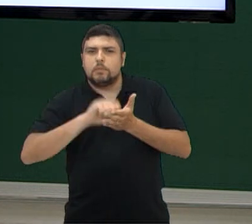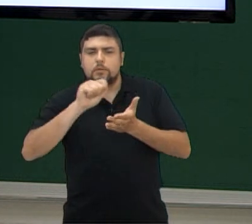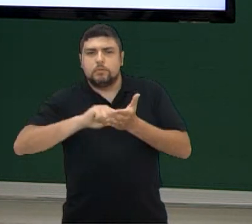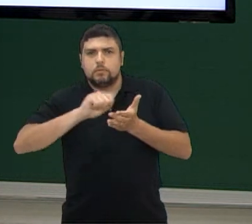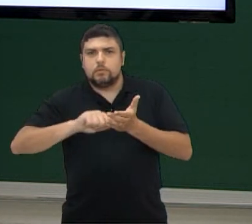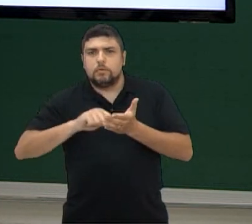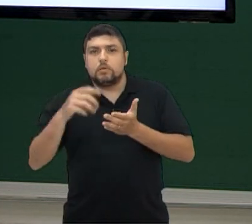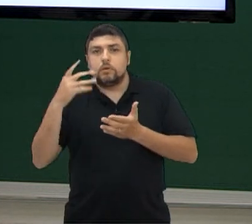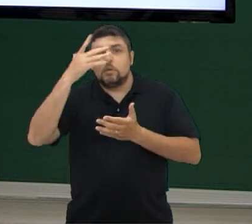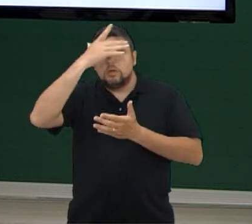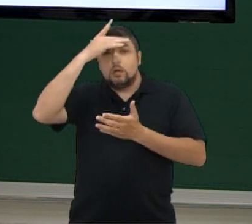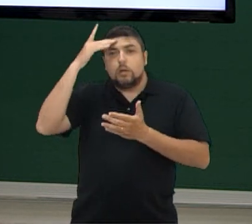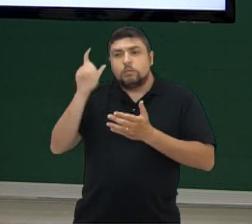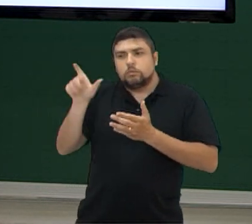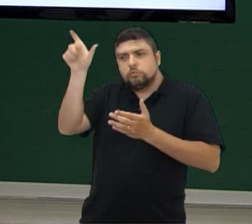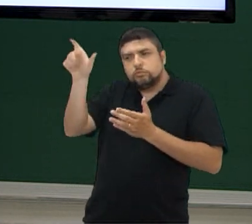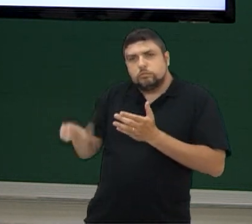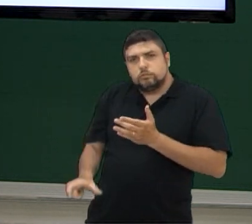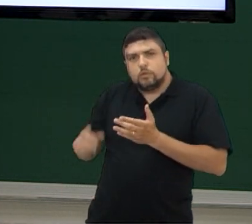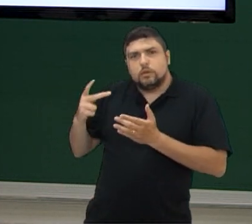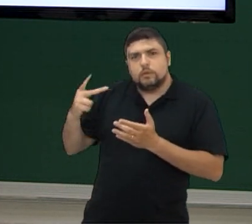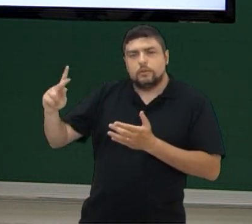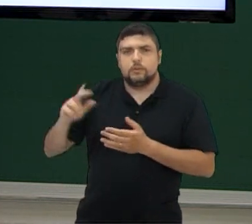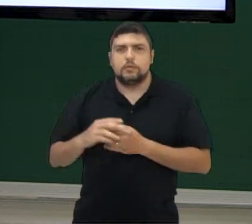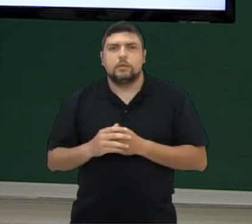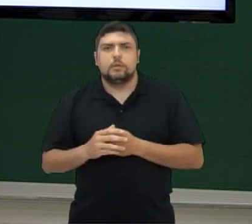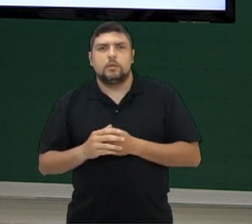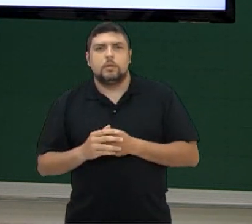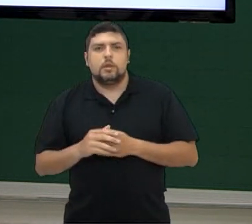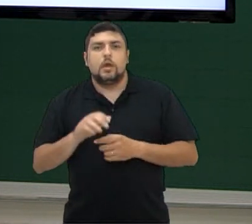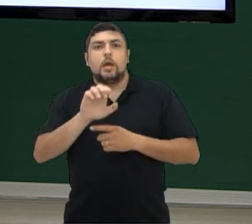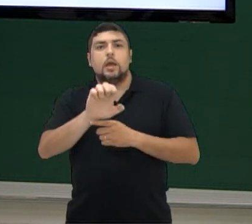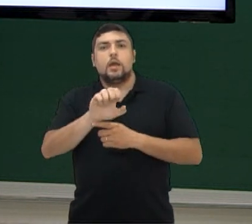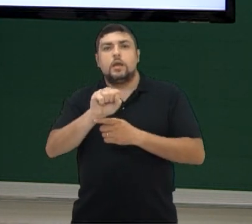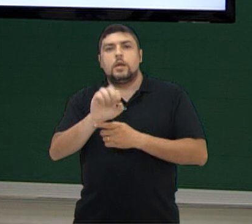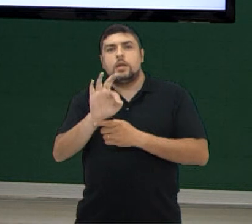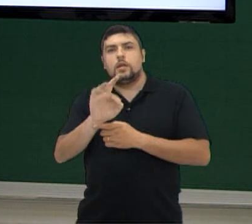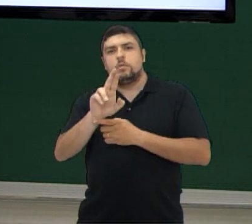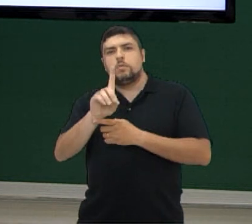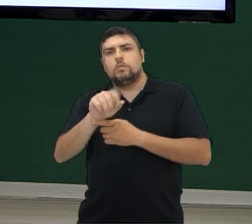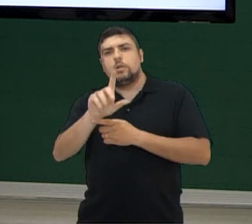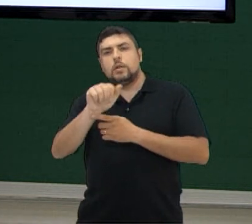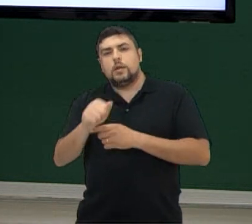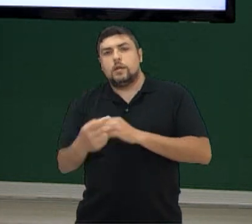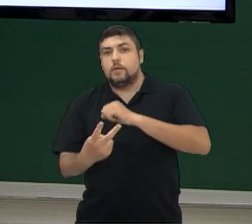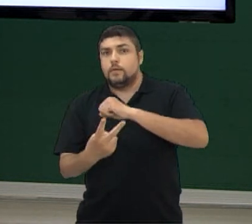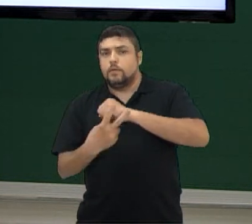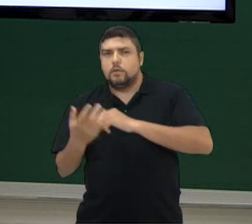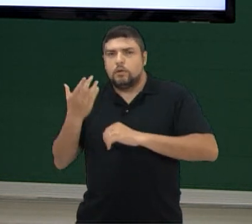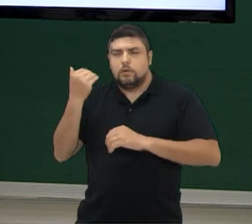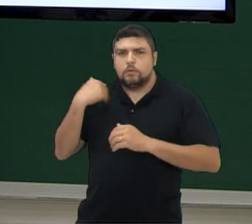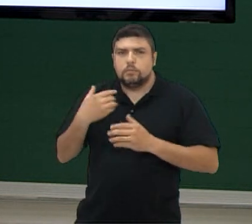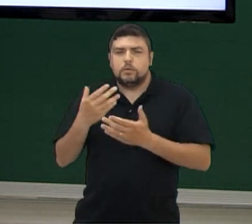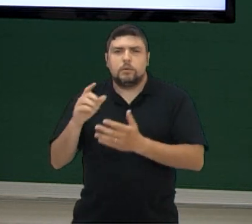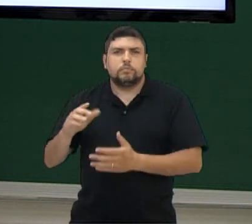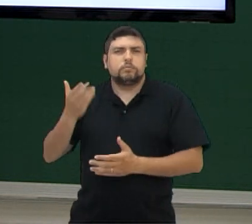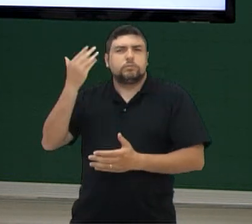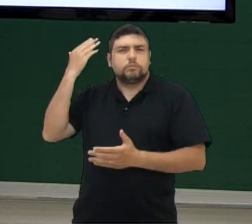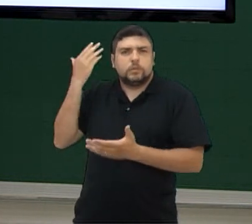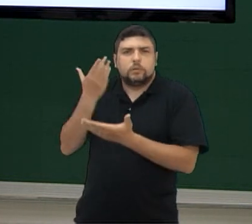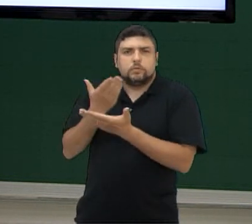a quem eles estão se referindo. Enquanto estudava, trabalhou em diversos meios de comunicação.